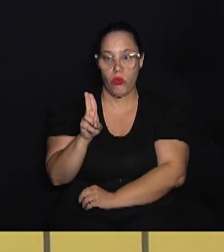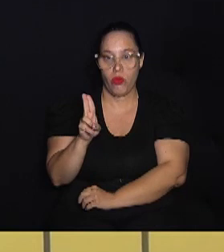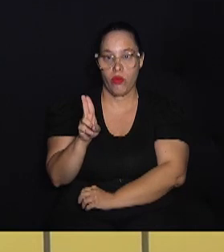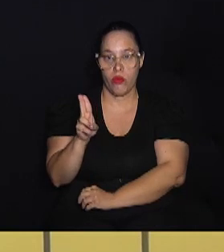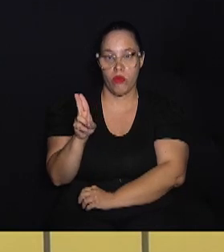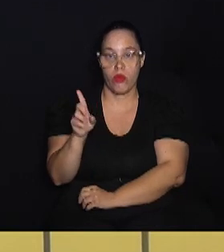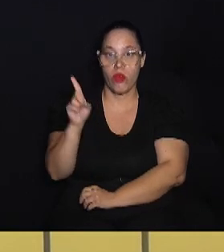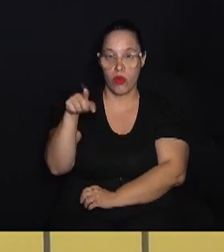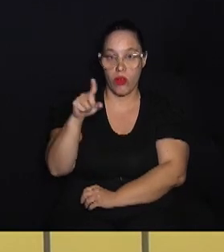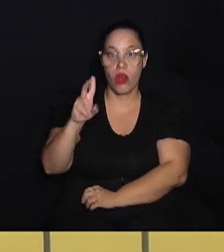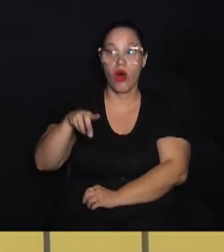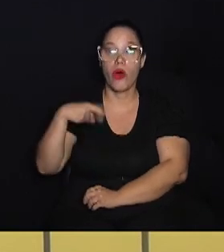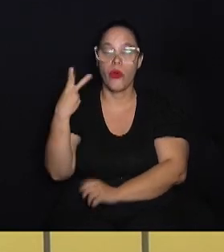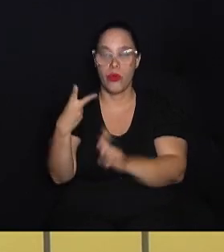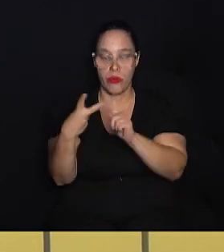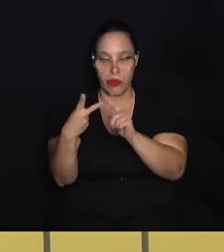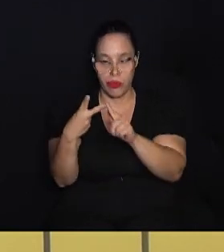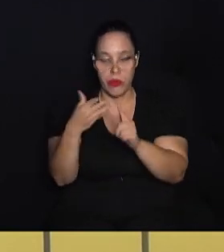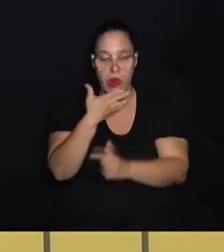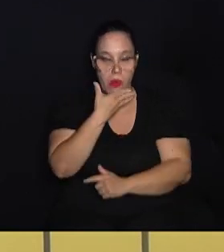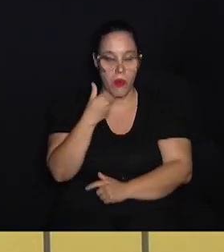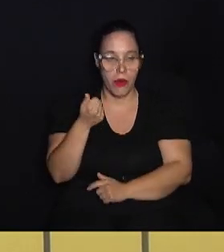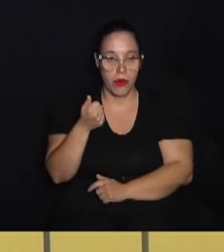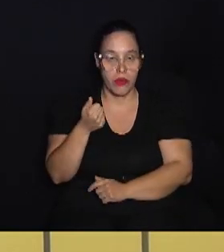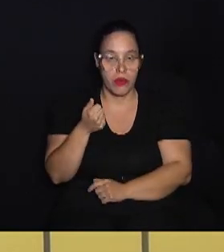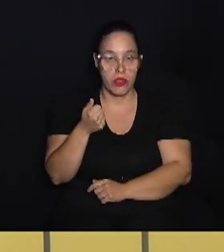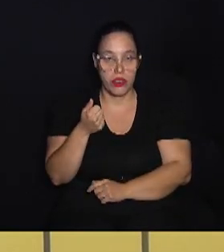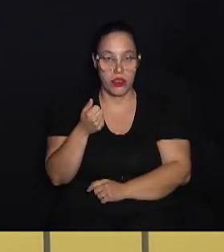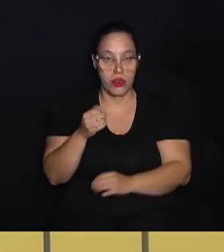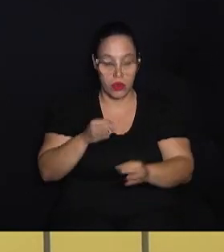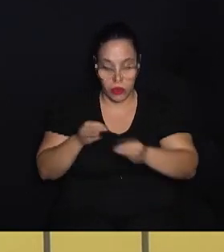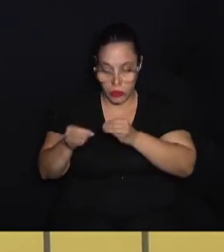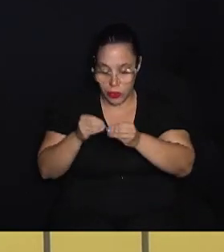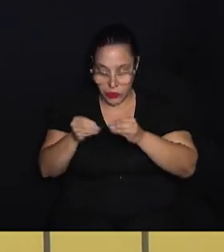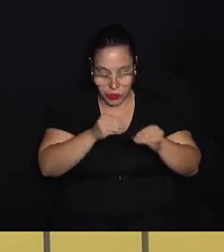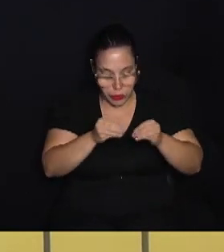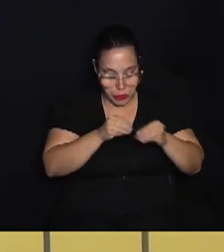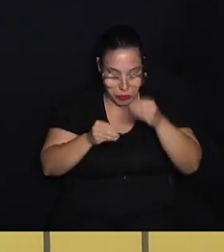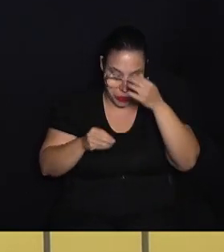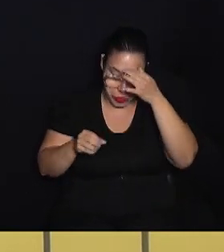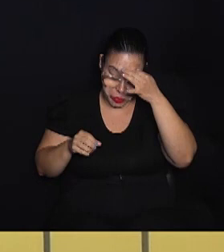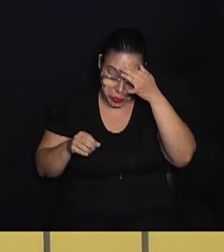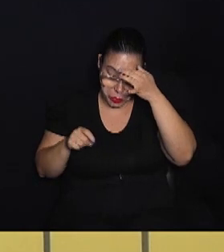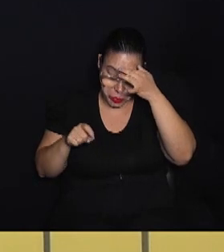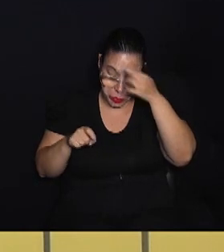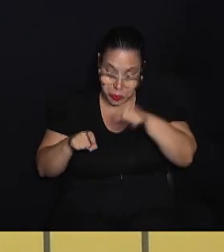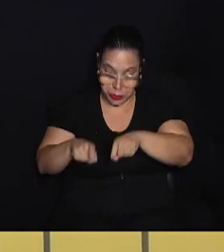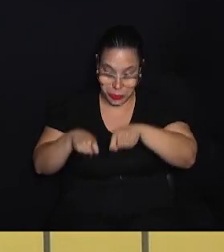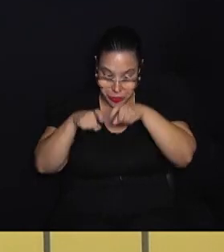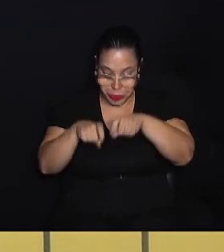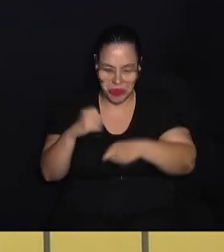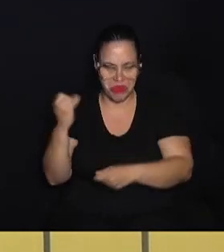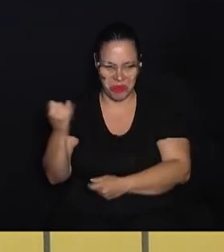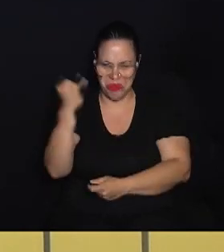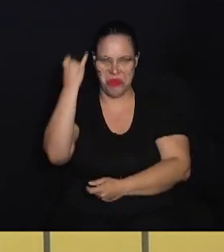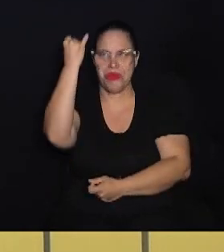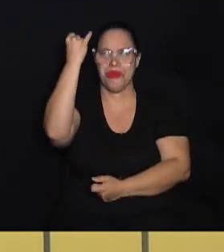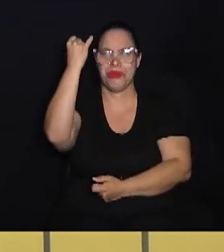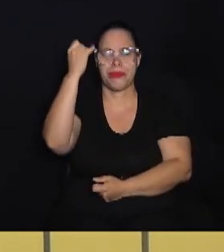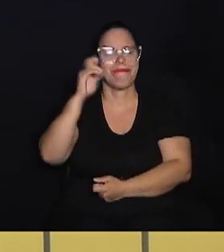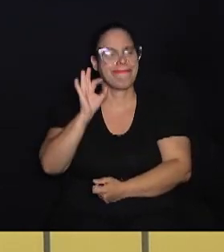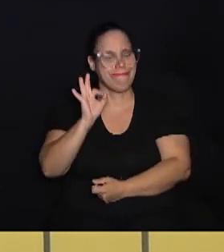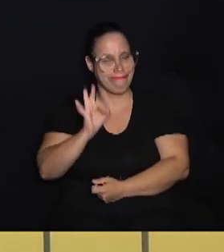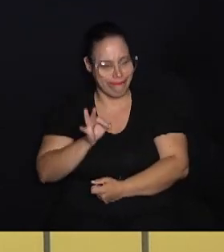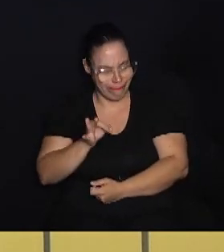Essa é uma coisa. A outra coisa é melhorar as práticas de manejo agrícola, que são super importantes, né? A agricultura é uma coisa importante